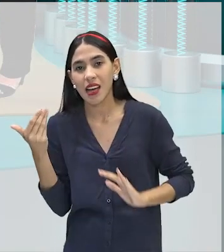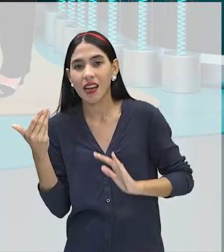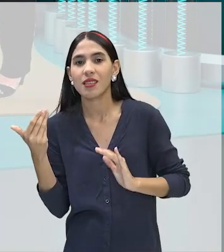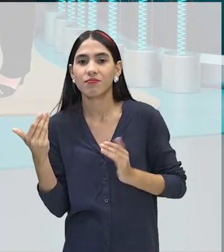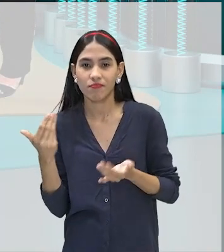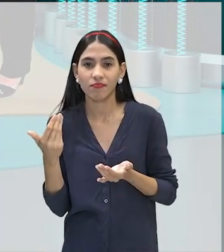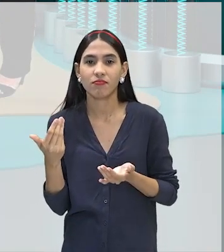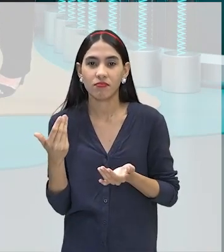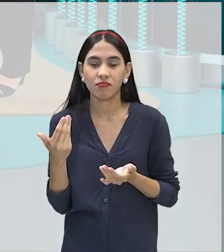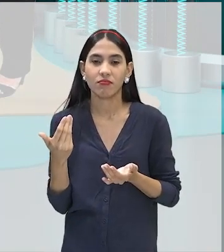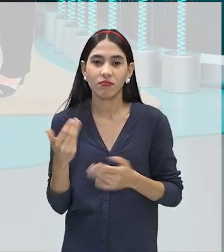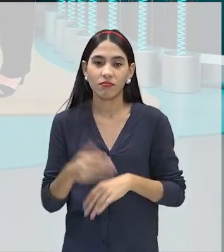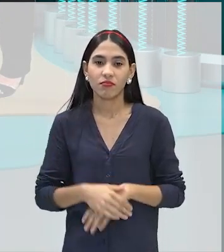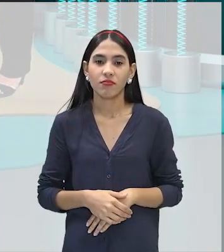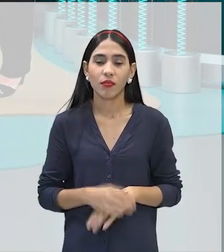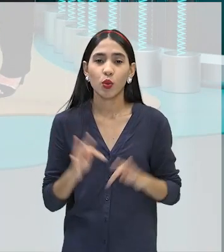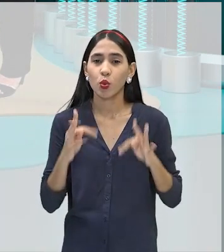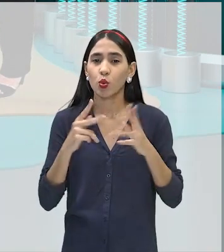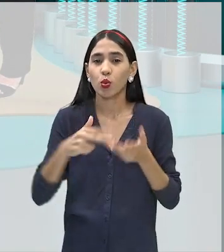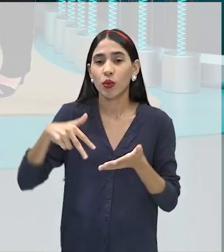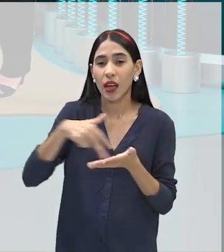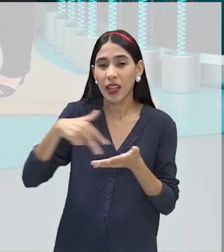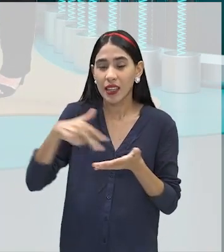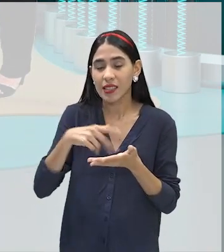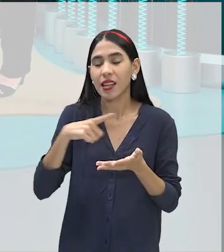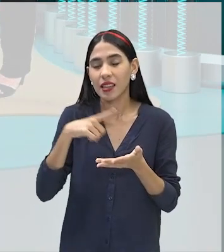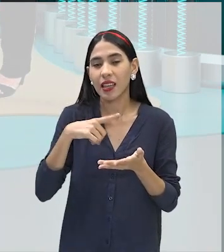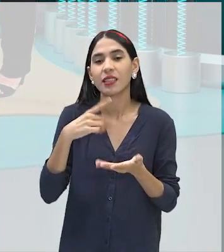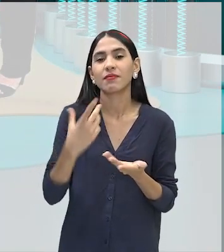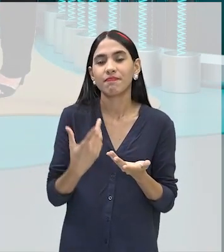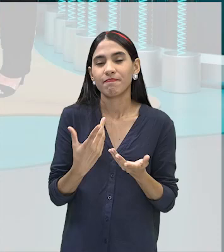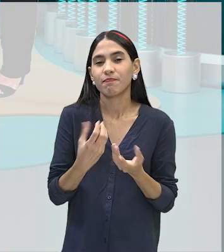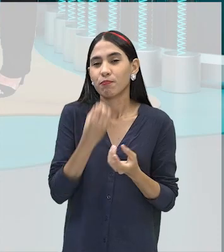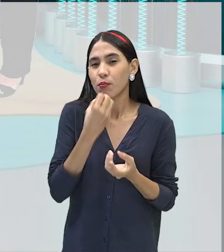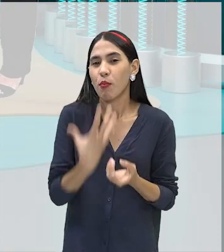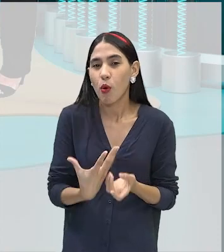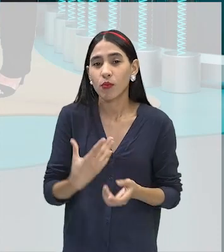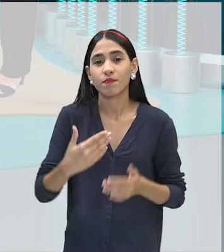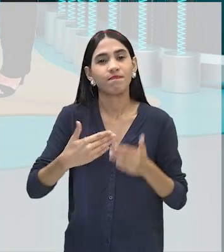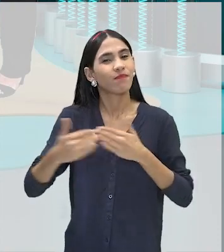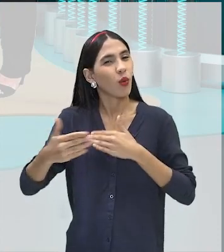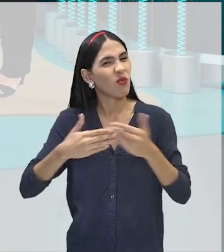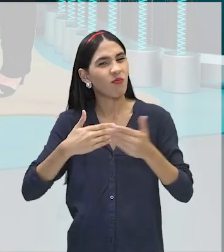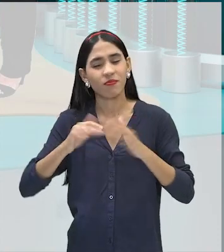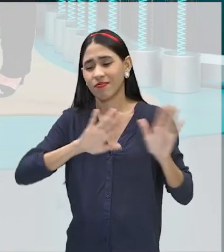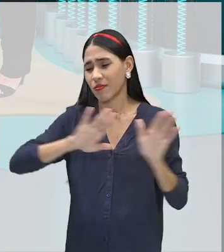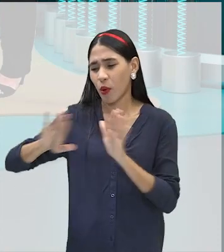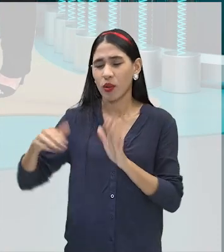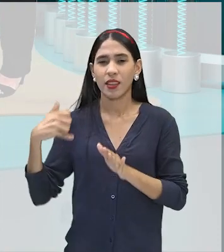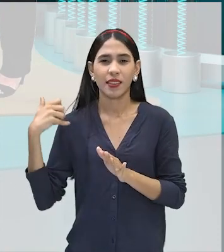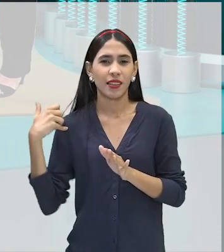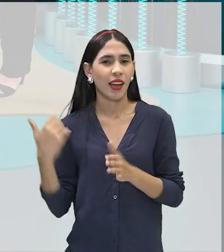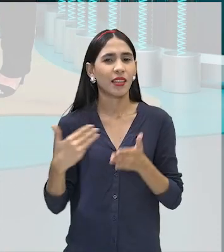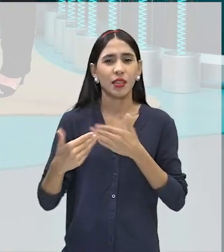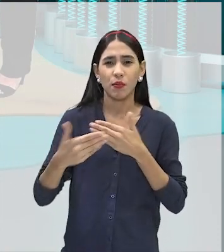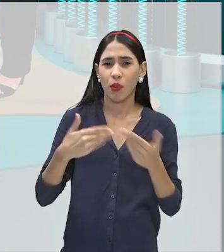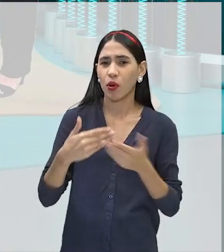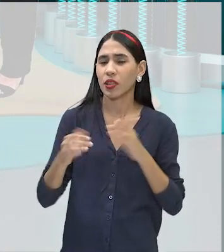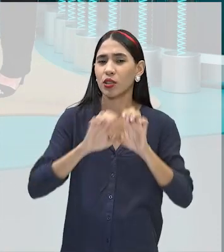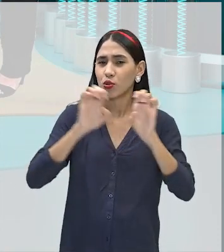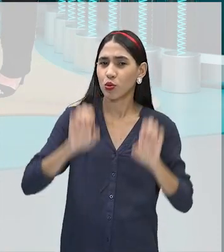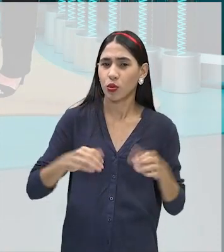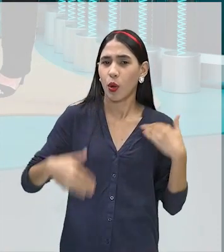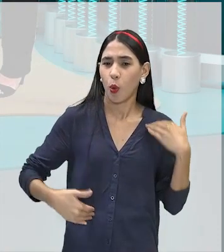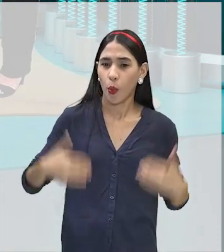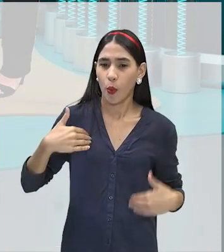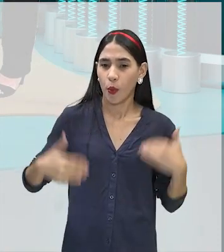explorando, né, tudo que a dança tem para cada um de nós. Não importa a idade, tá? Não importa a sua estrutura corporal,